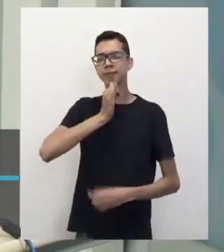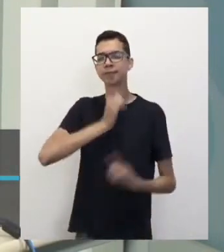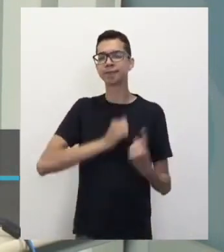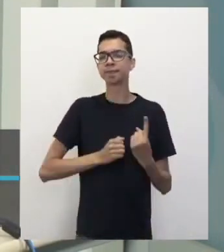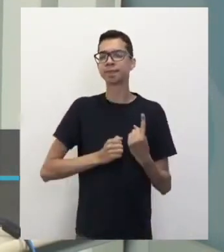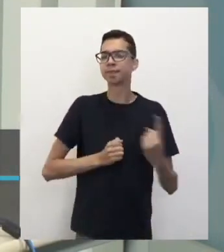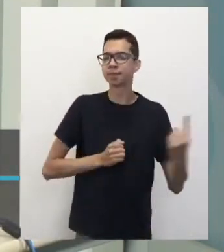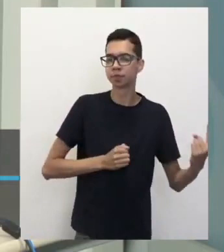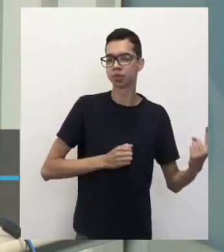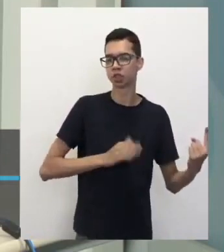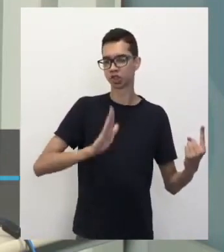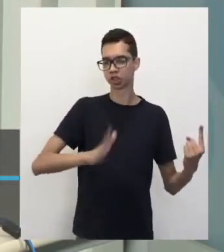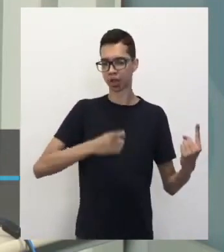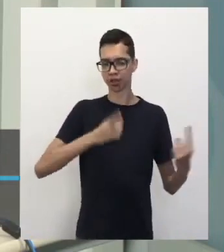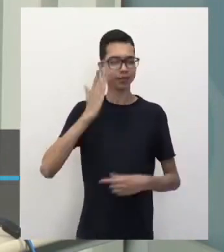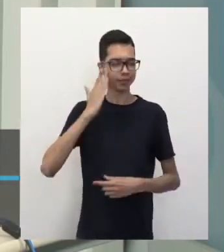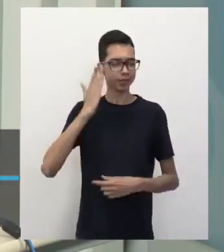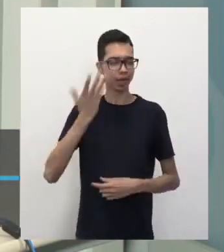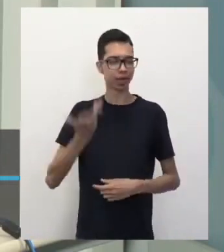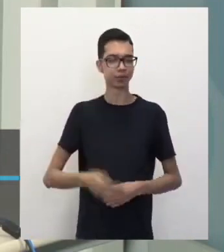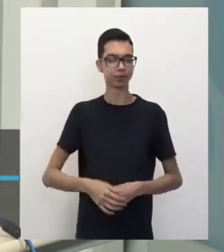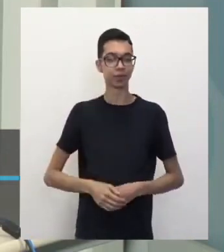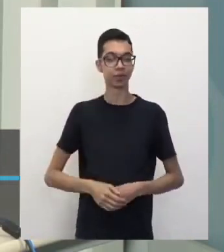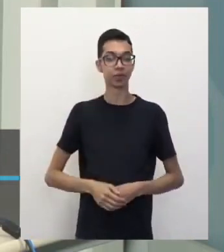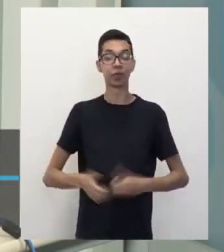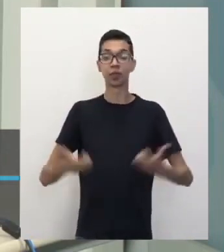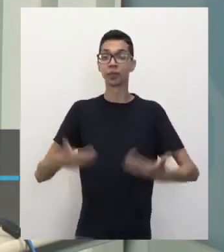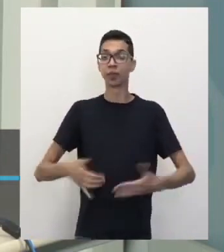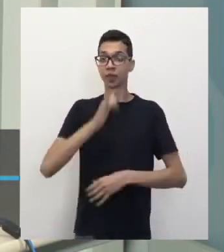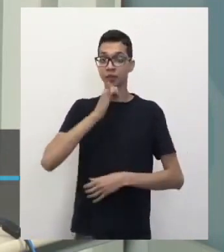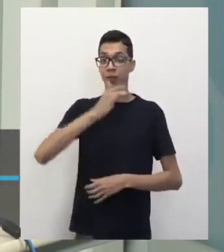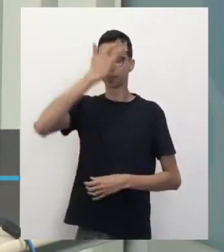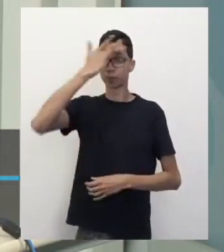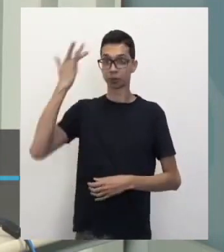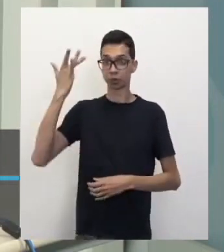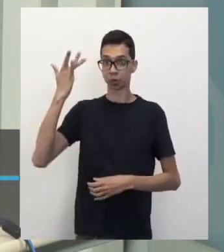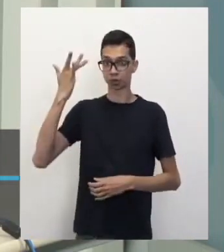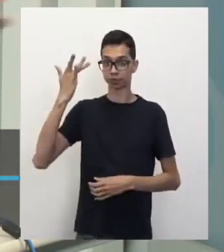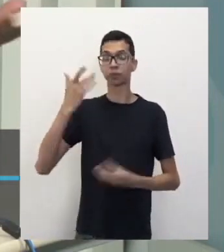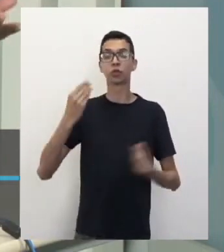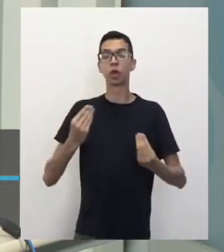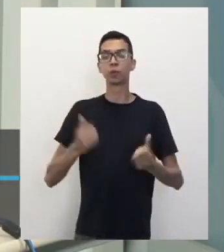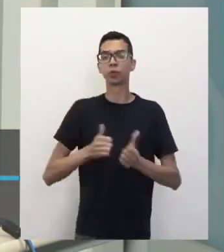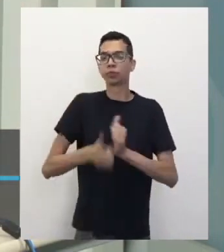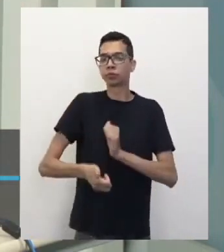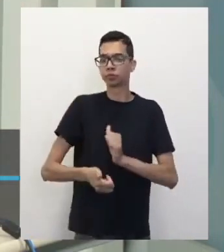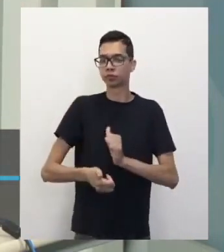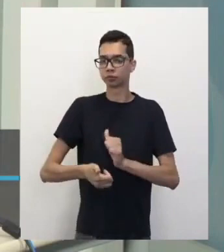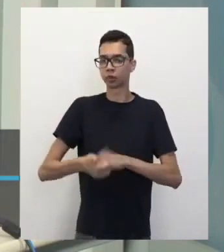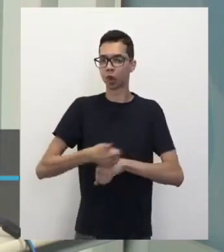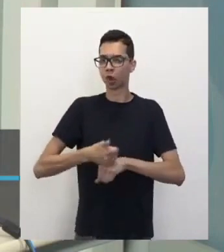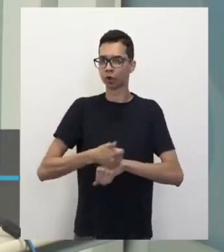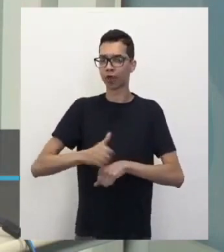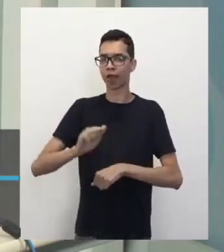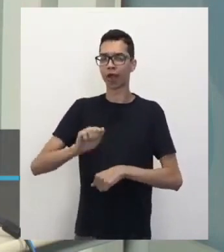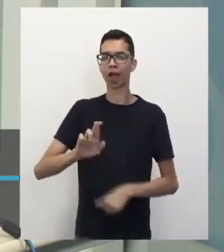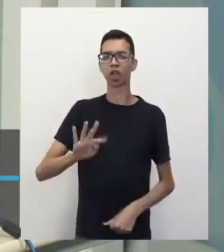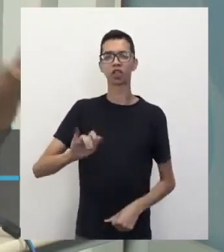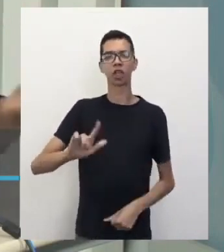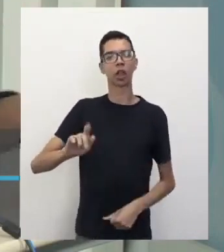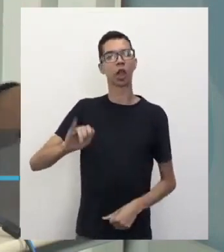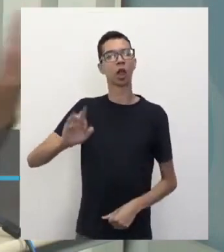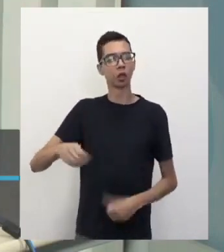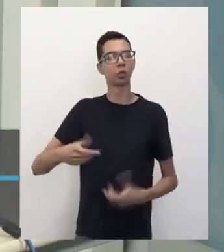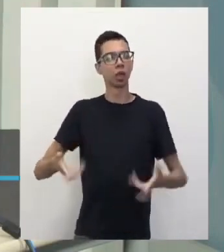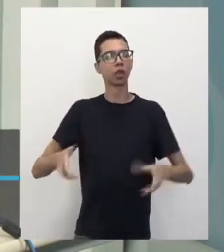no pejorativo, até como falamos, né? Se a pessoa ali, se o jogador é o artilheiro, então se espera que ele marque